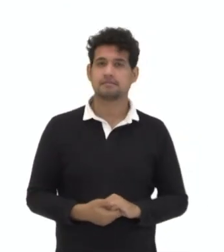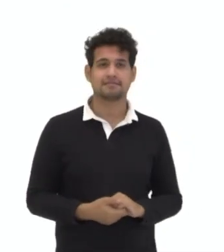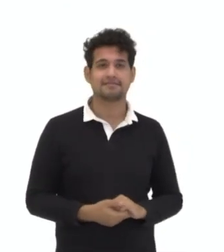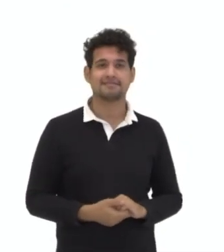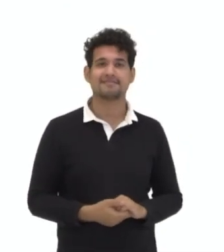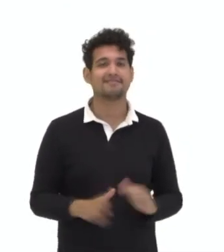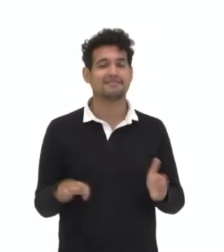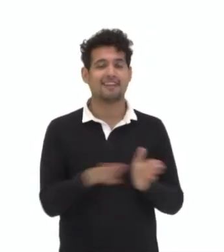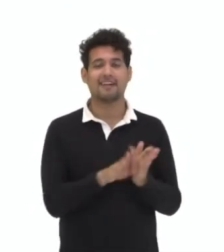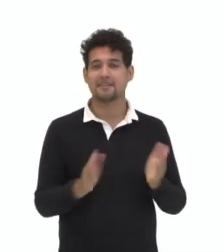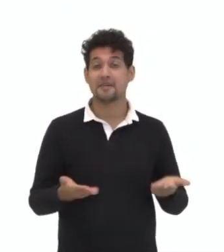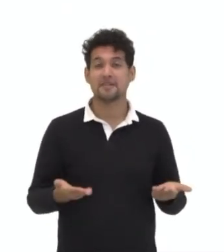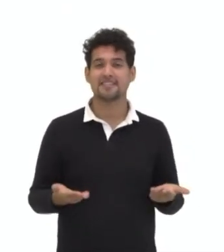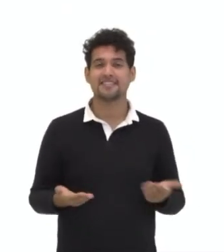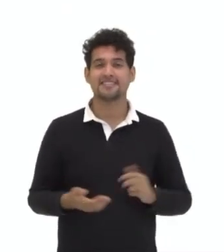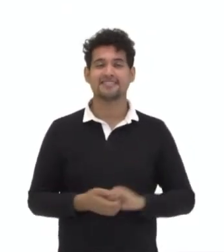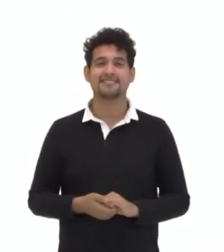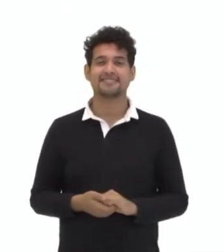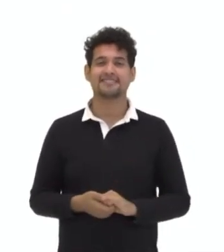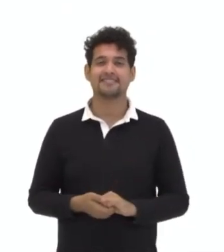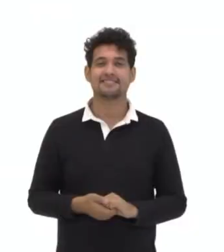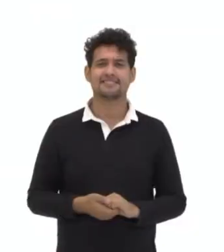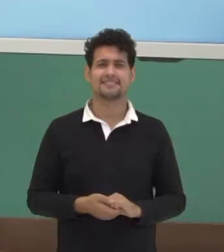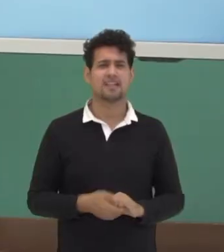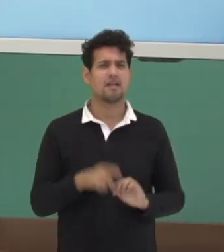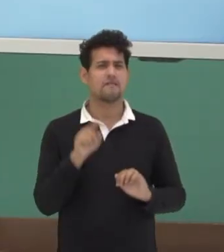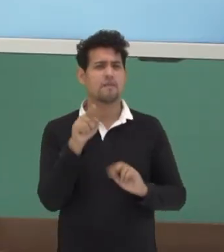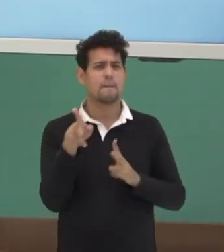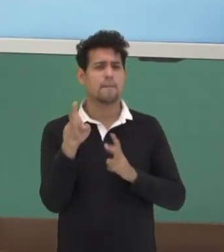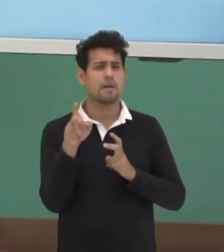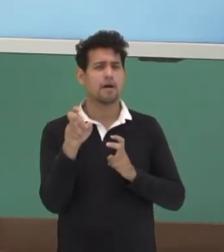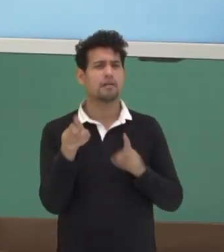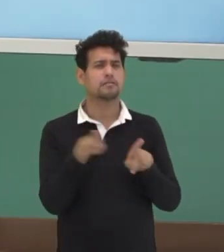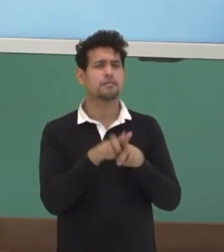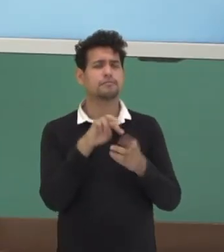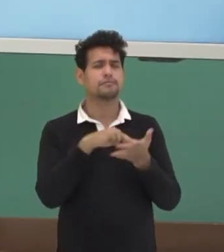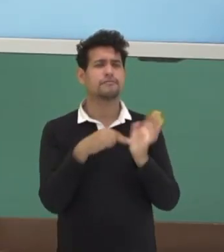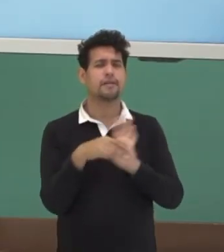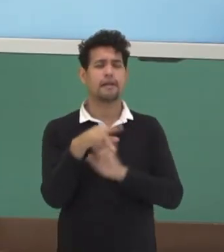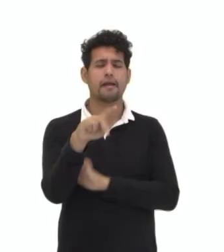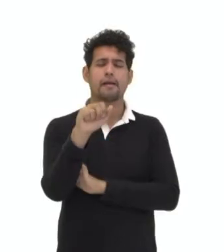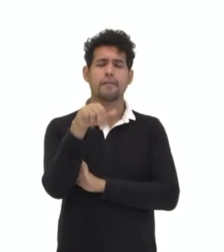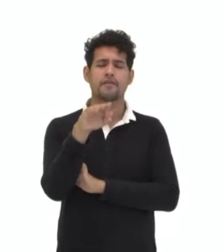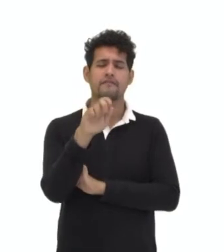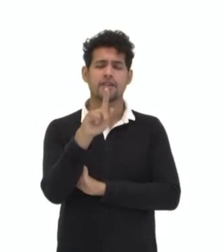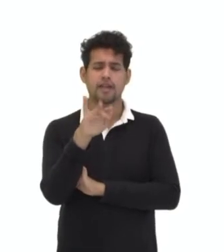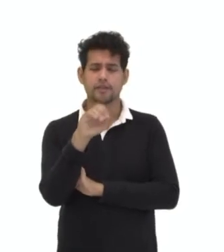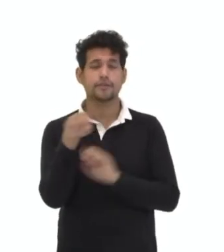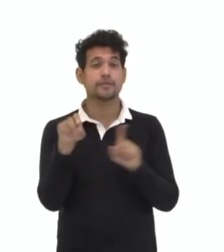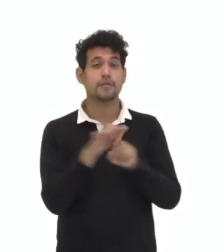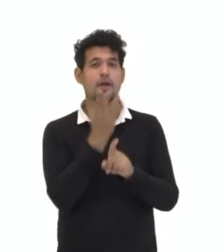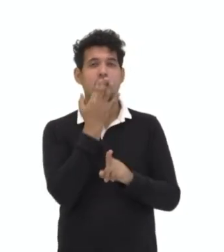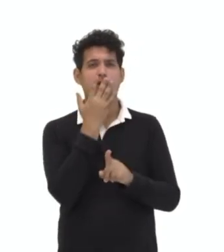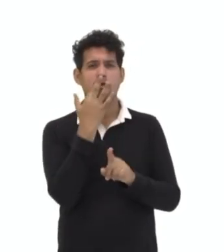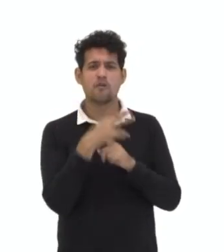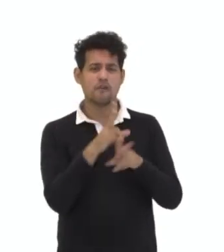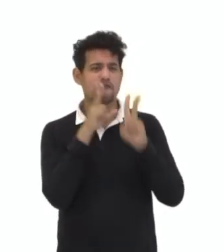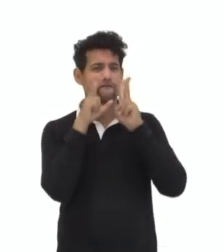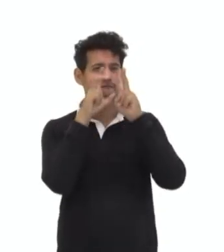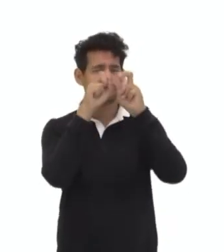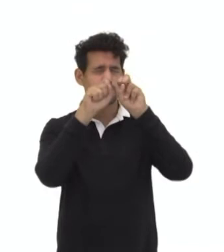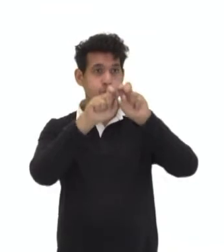Chegamos então para a percepção do que é um panfleto. vendo que as cores vivas, os